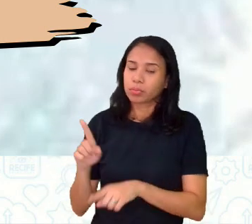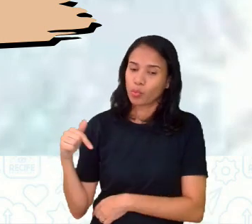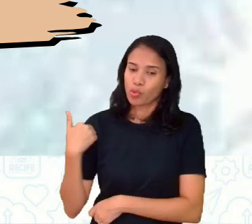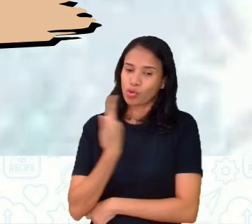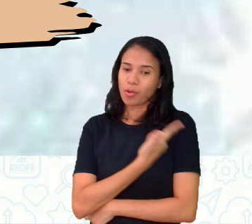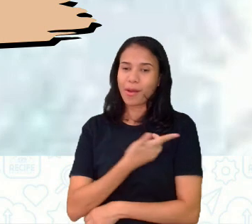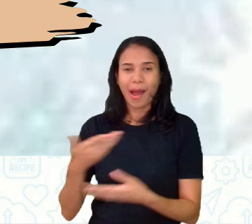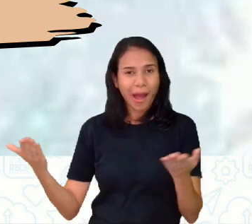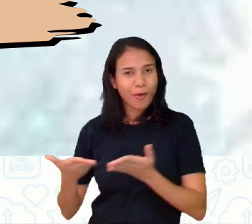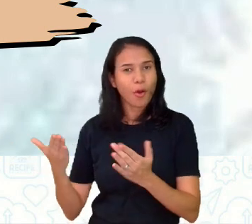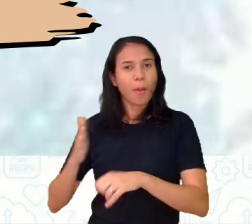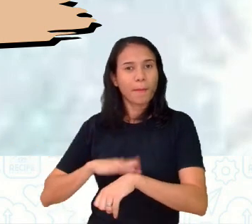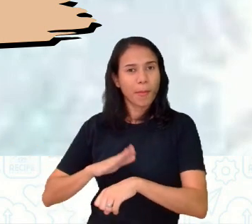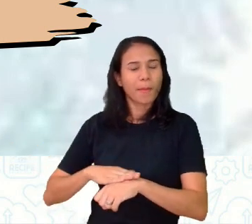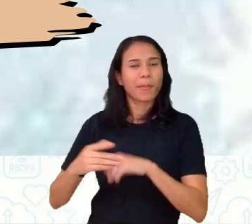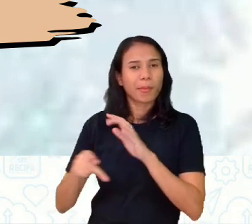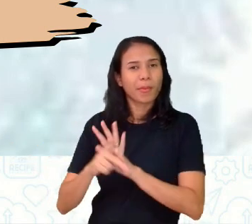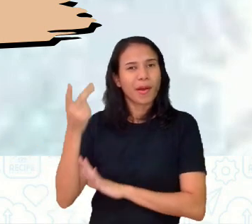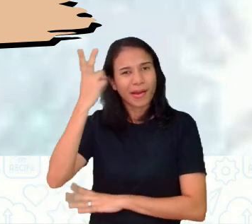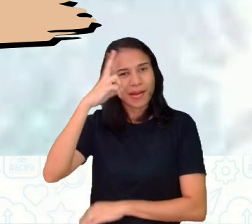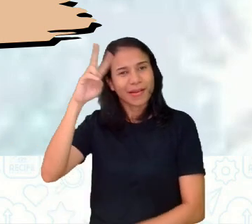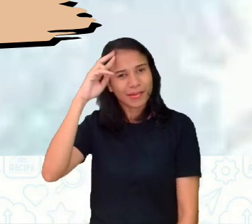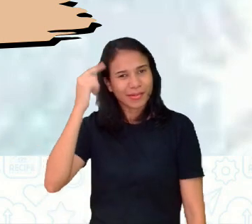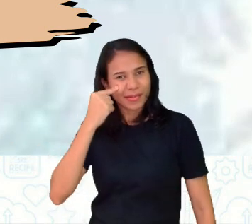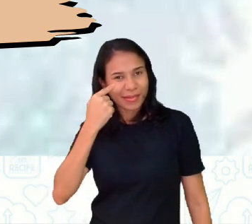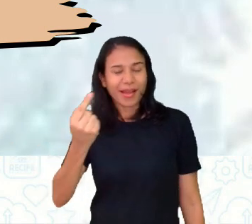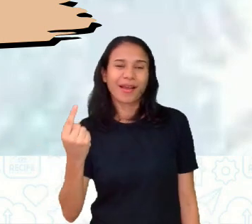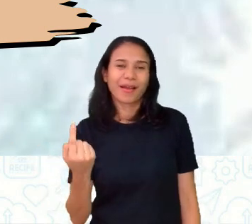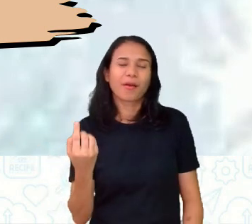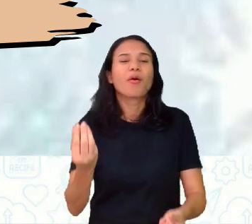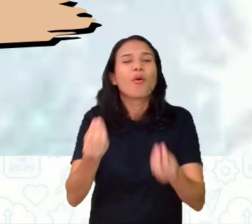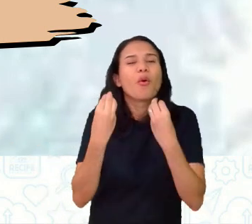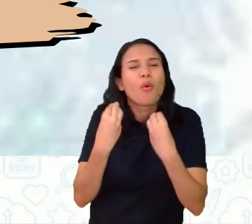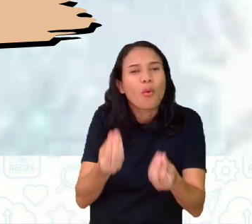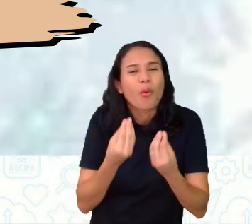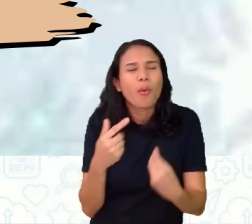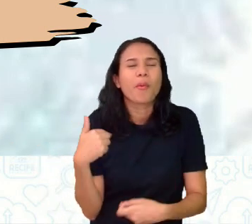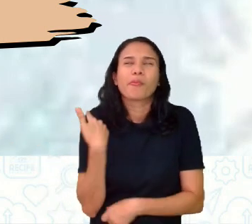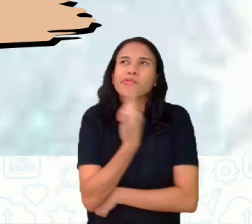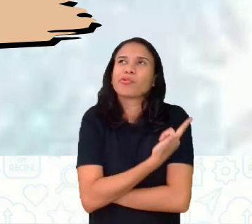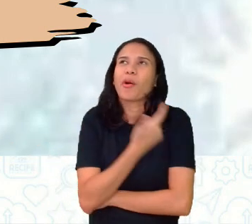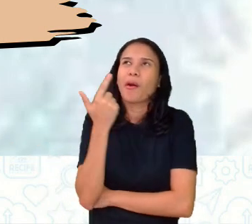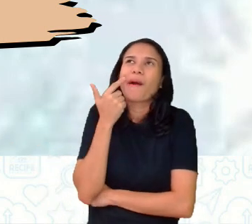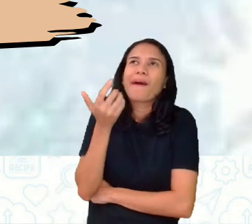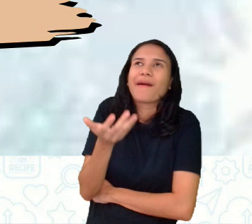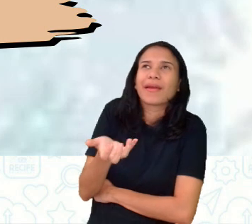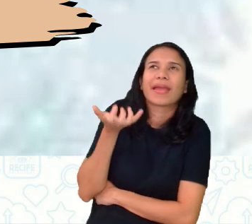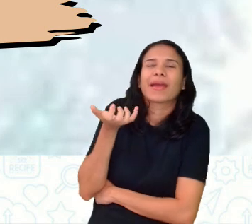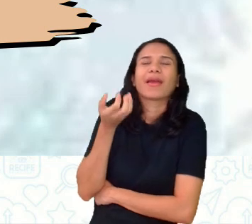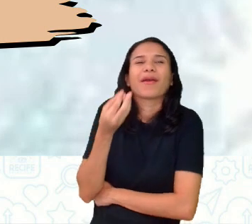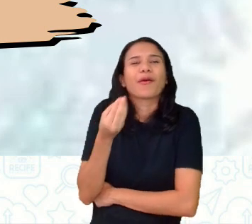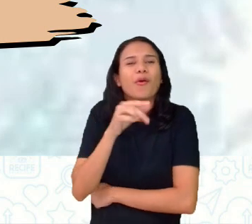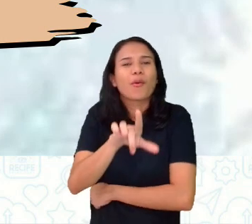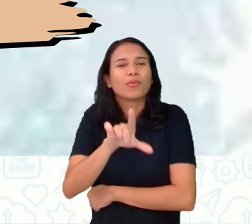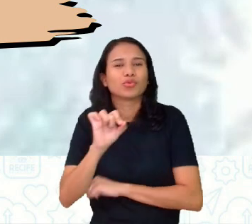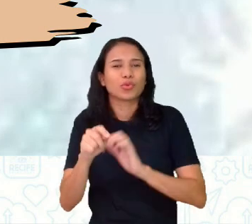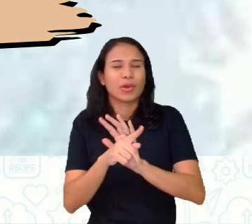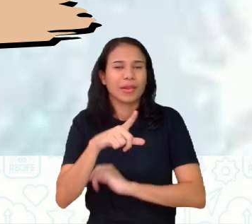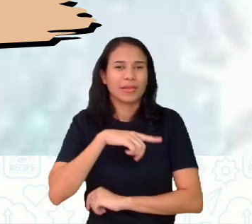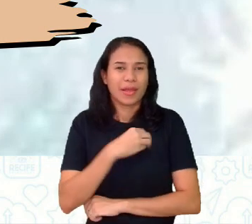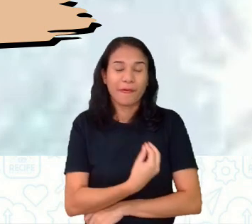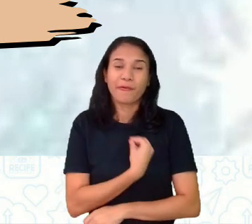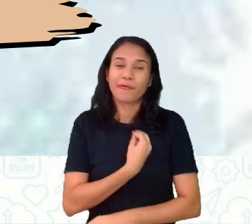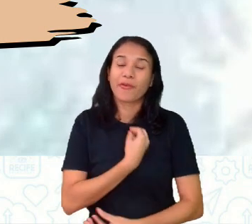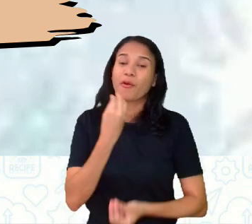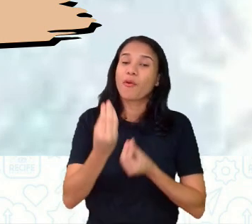estamos vivendo um momento histórico. Olha aí. E como é que a gente quer, né? Quais escolhas queremos fazer? Que